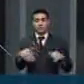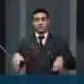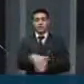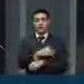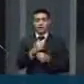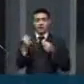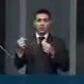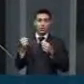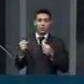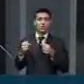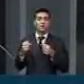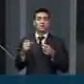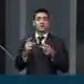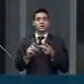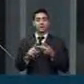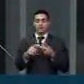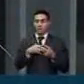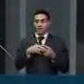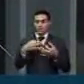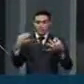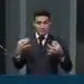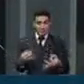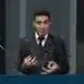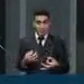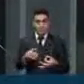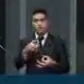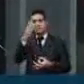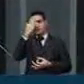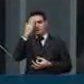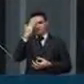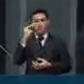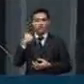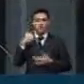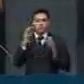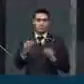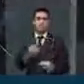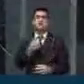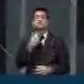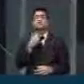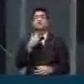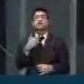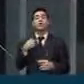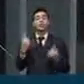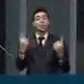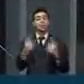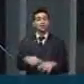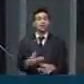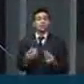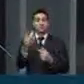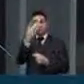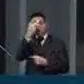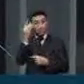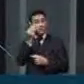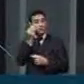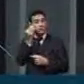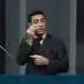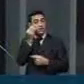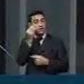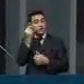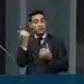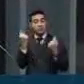está nas ruas, e eu tenho certeza que ela sabe sim o que quer. Ao contrário do que muitos tentam